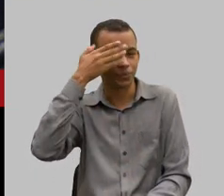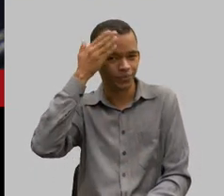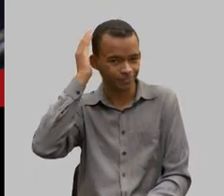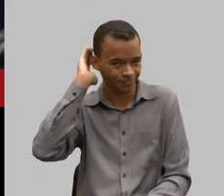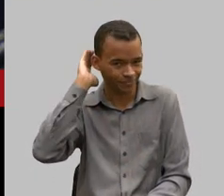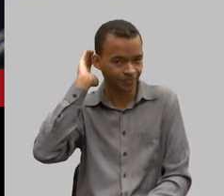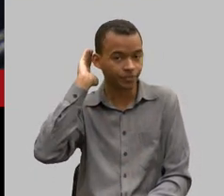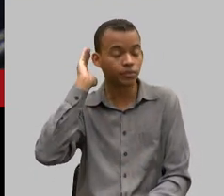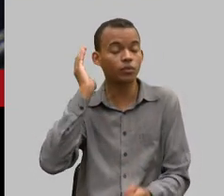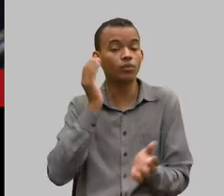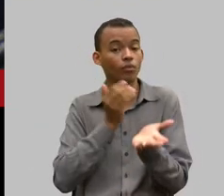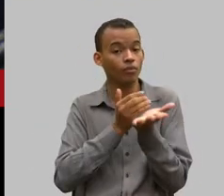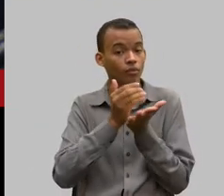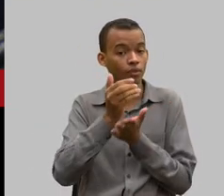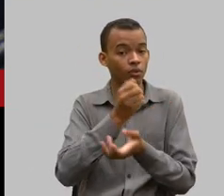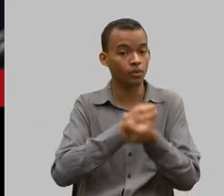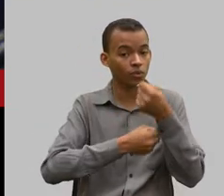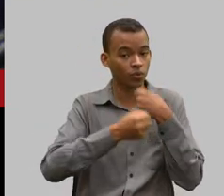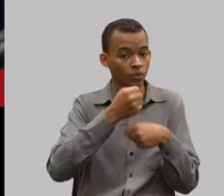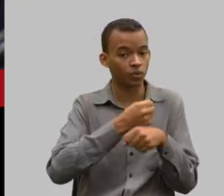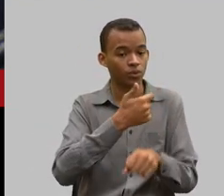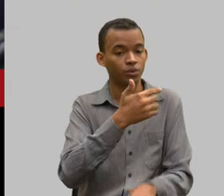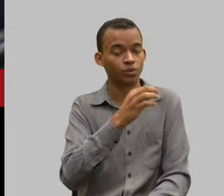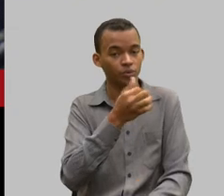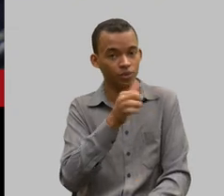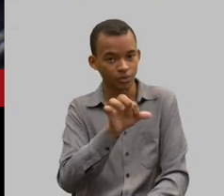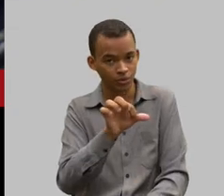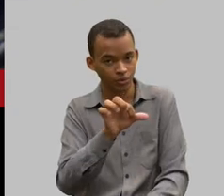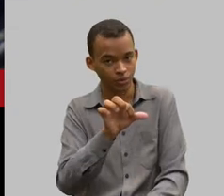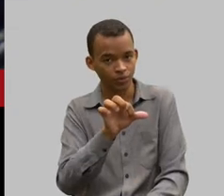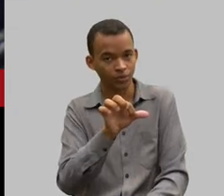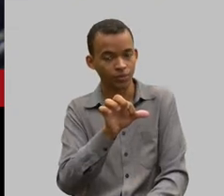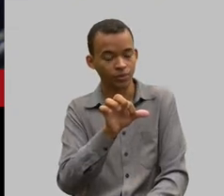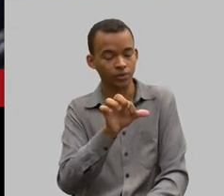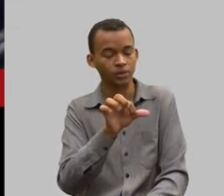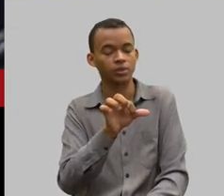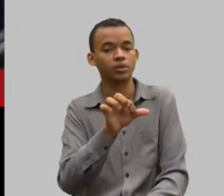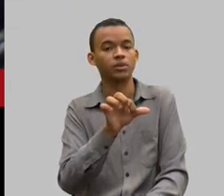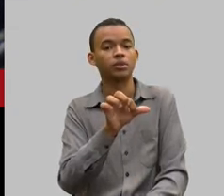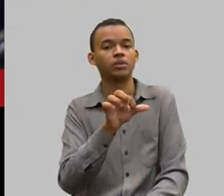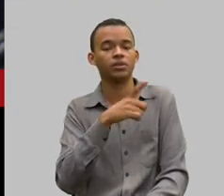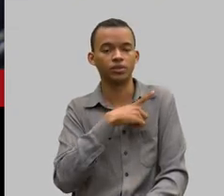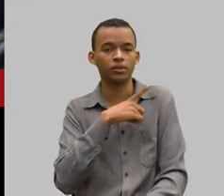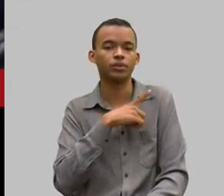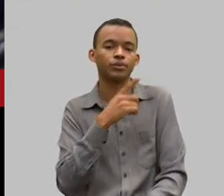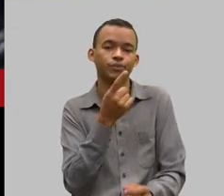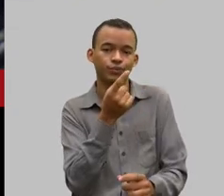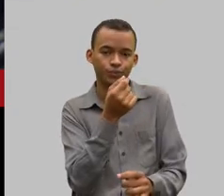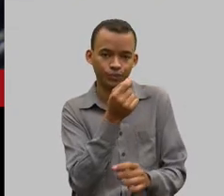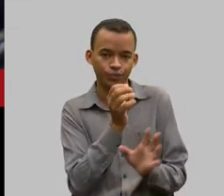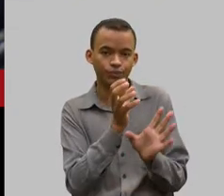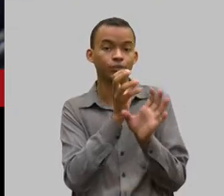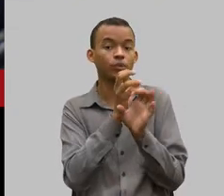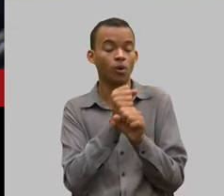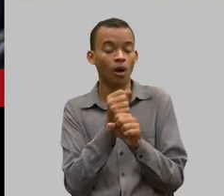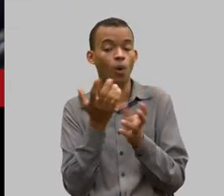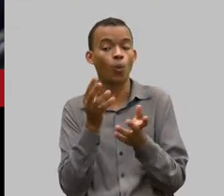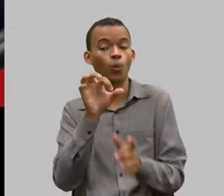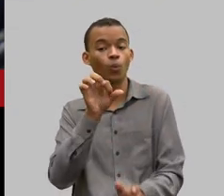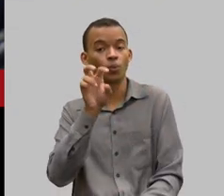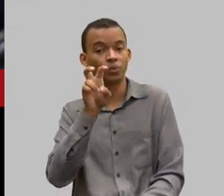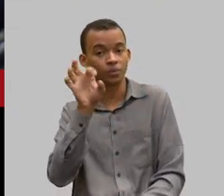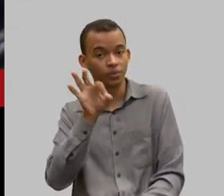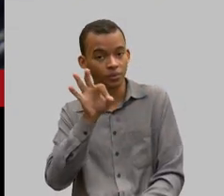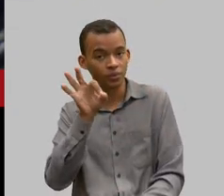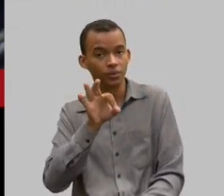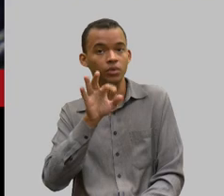2019 e agora com 95% das emendas parlamentares com quase